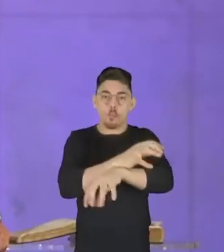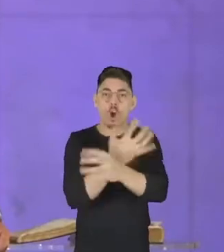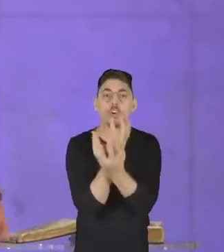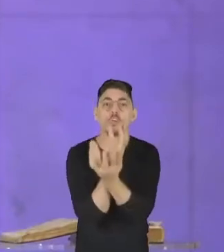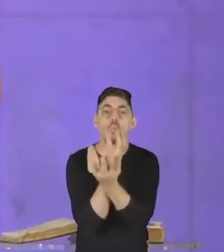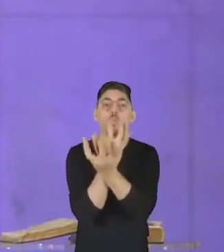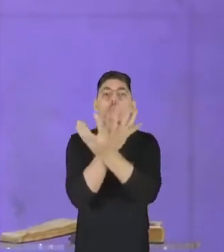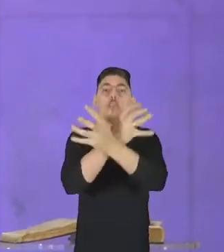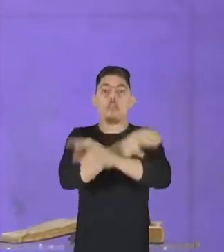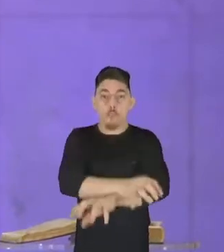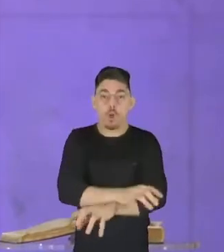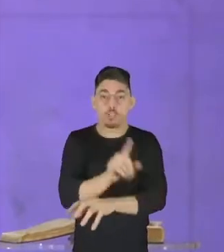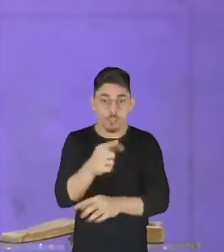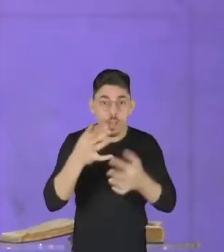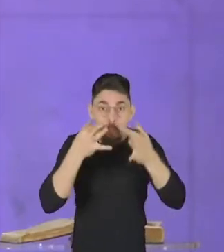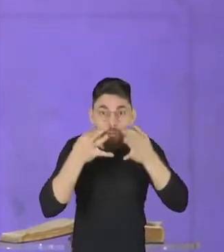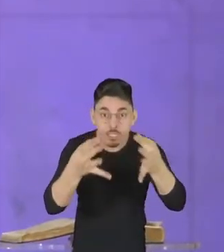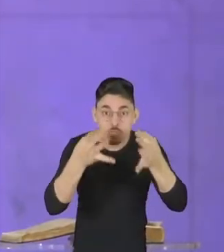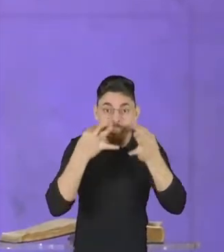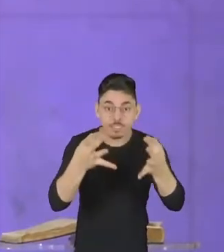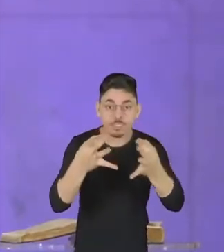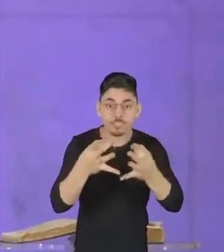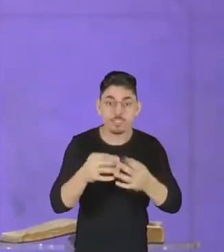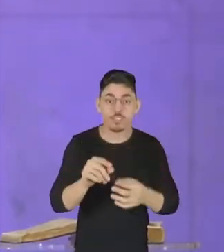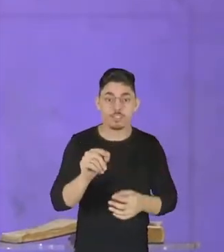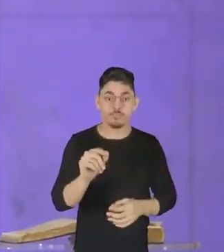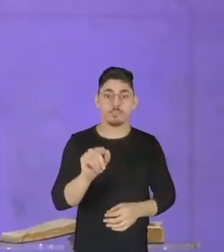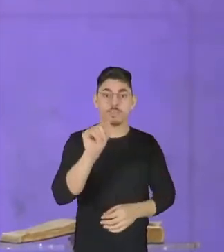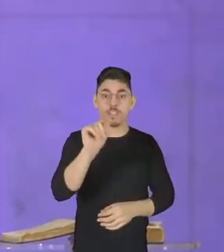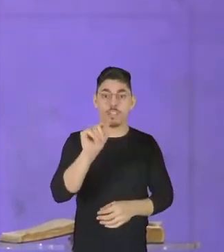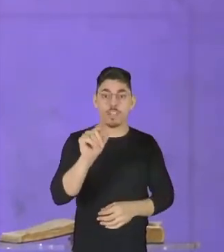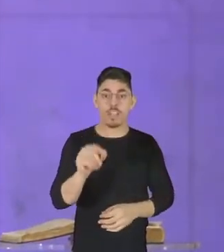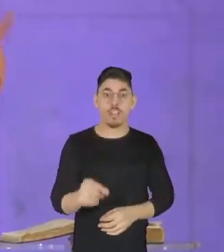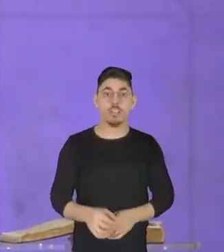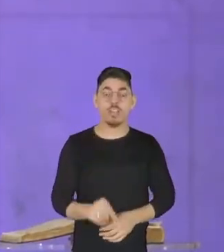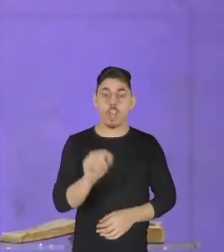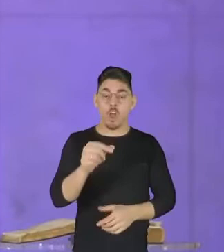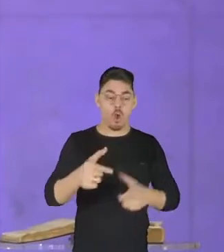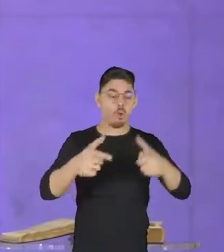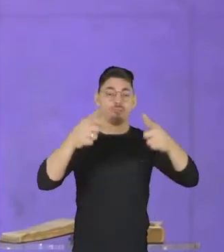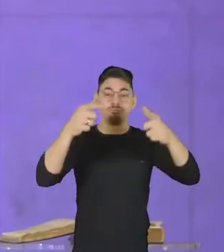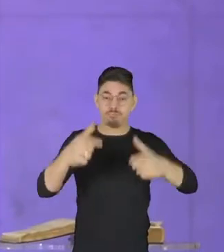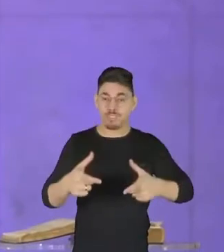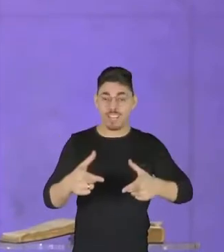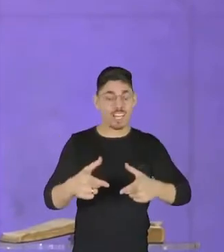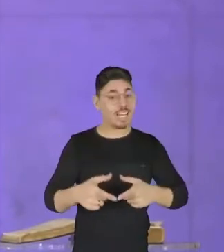um deserto, presta atenção, que não devia ter acontecido.